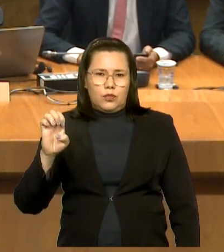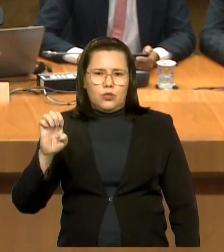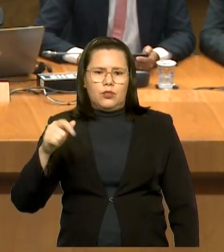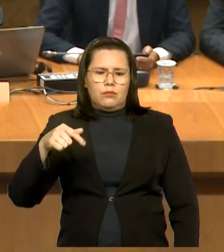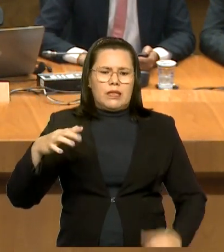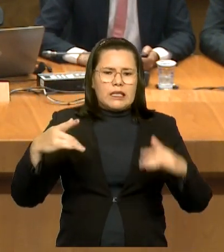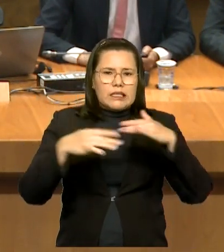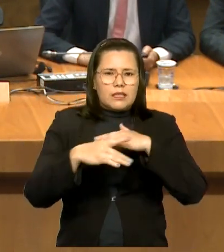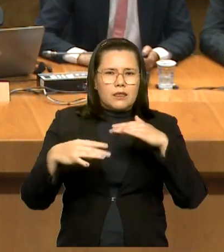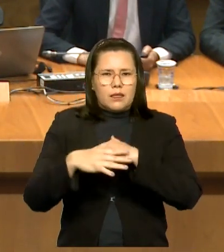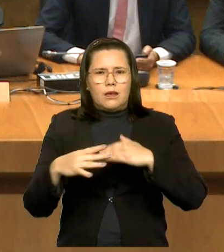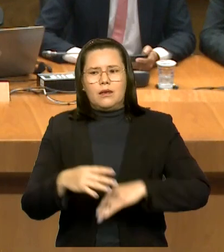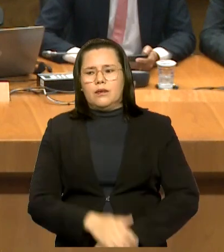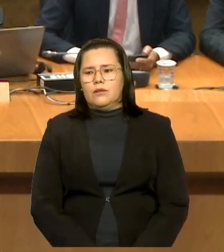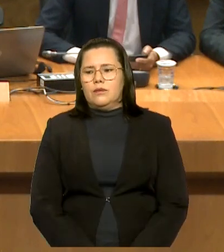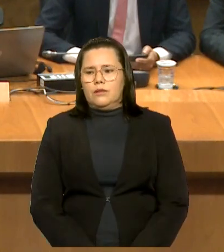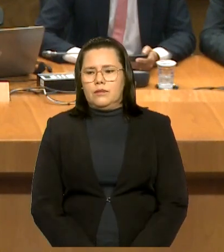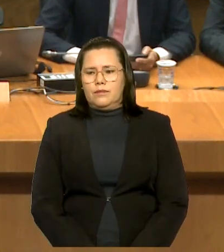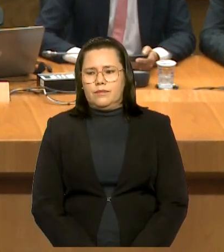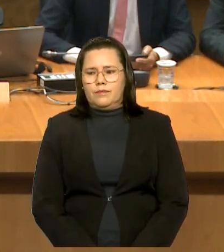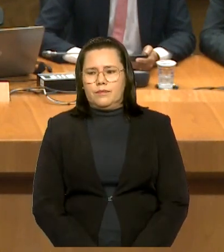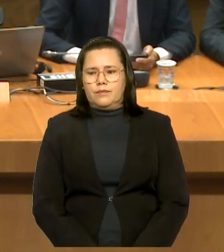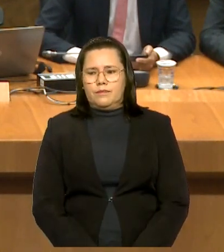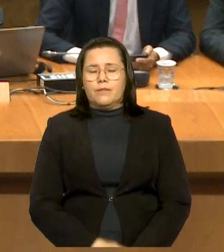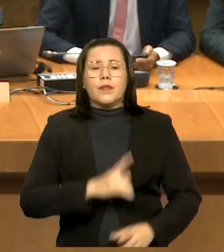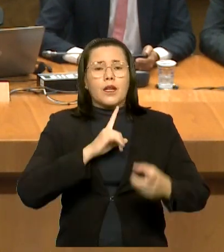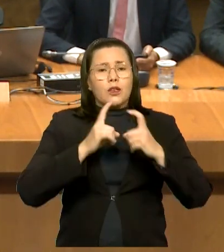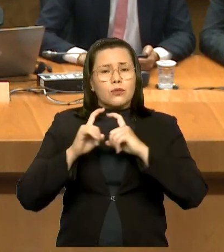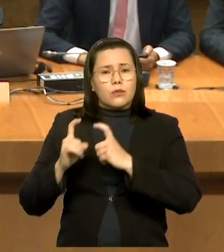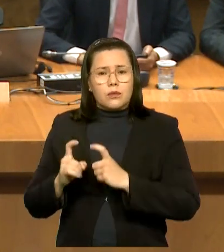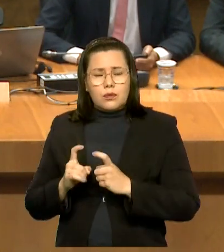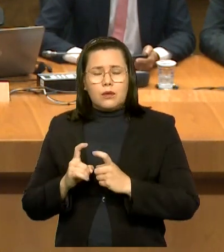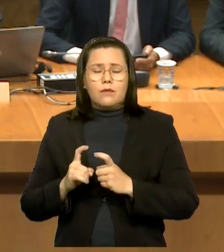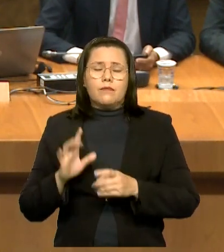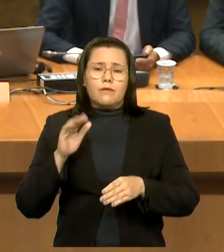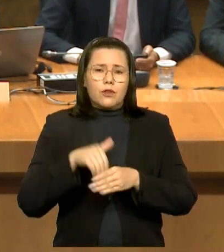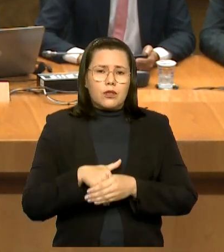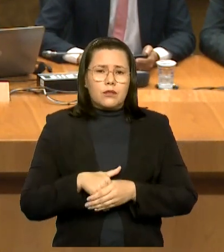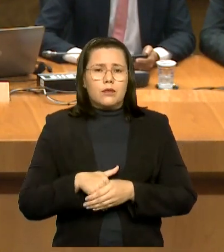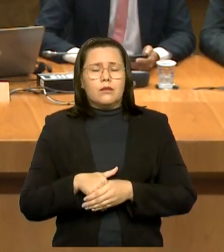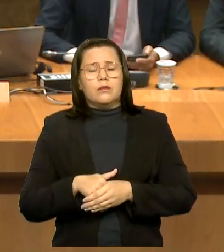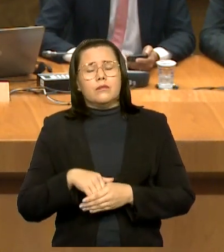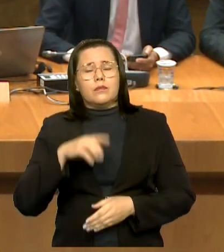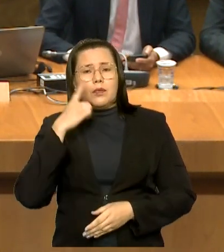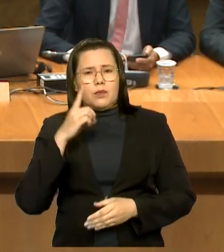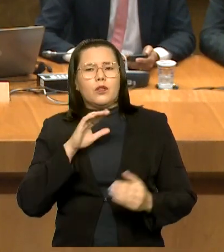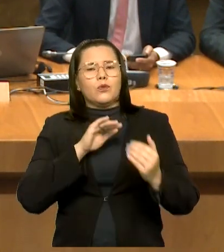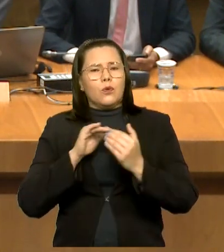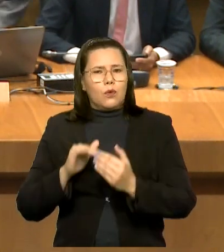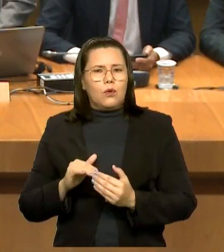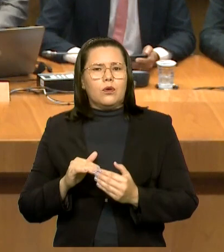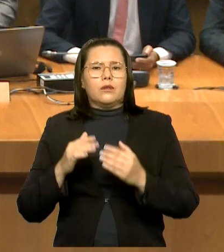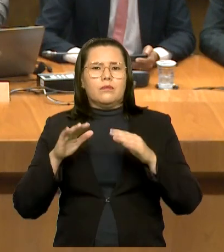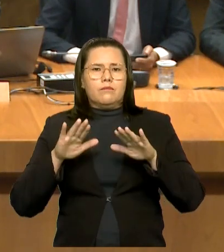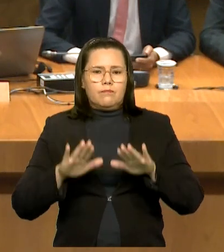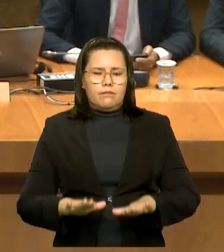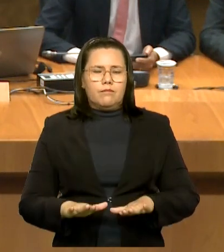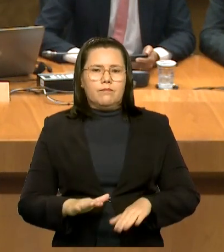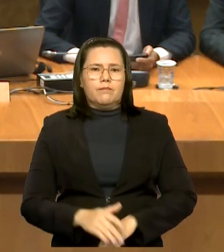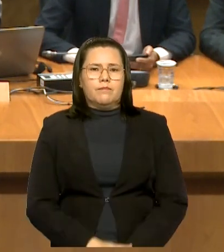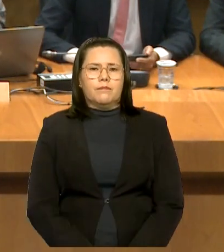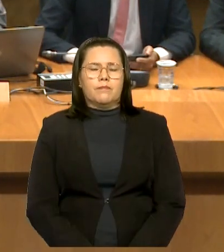de autoria do deputado Carlos Lula. Em discussão, em votação, as senhoras deputadas e senhores deputados que aprovam permaneçam como